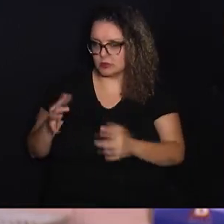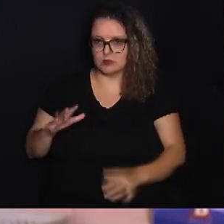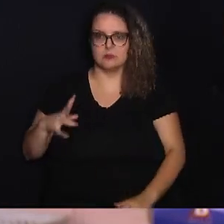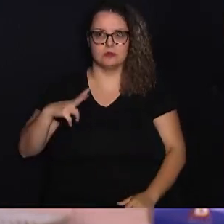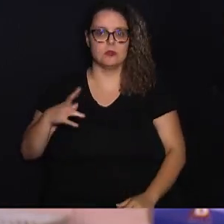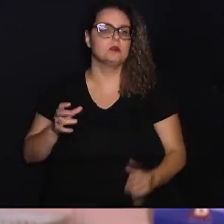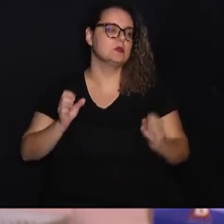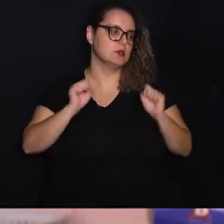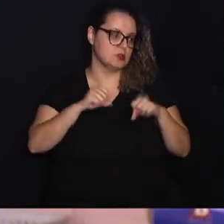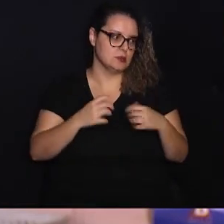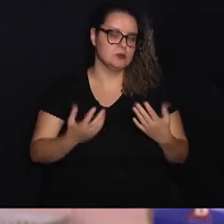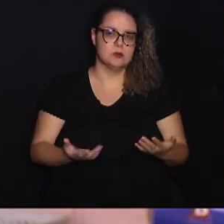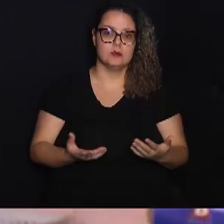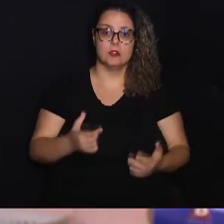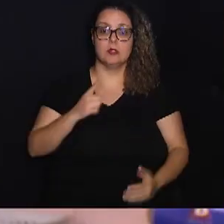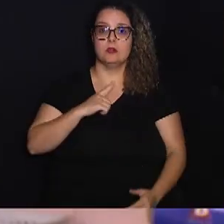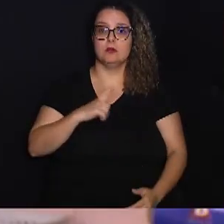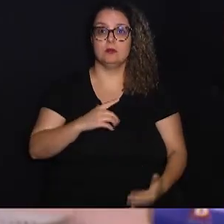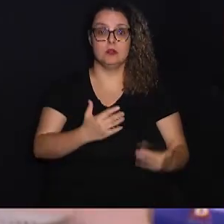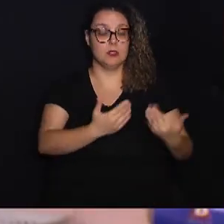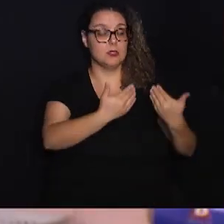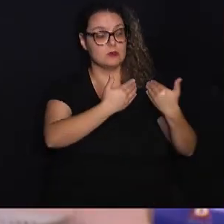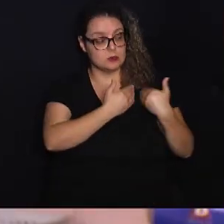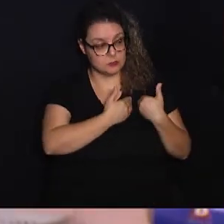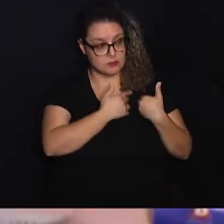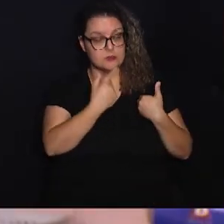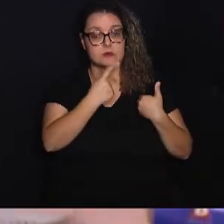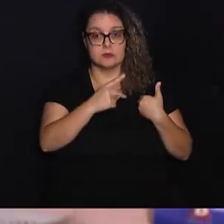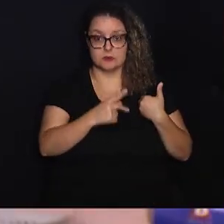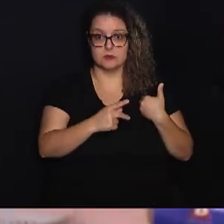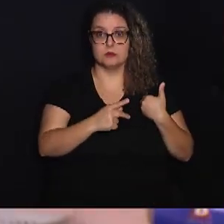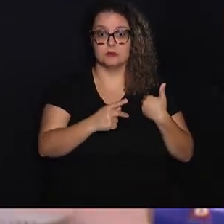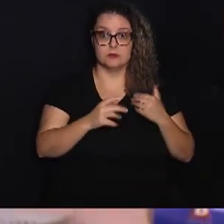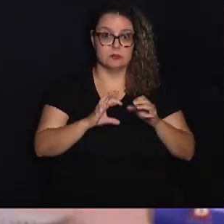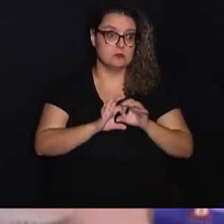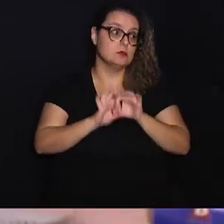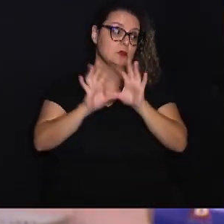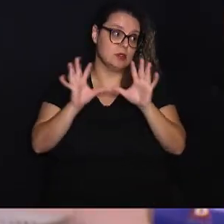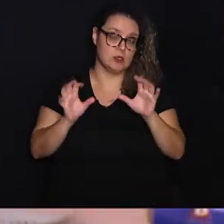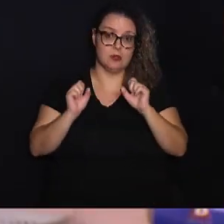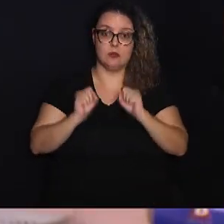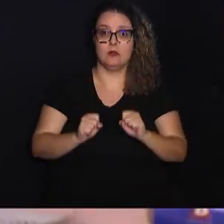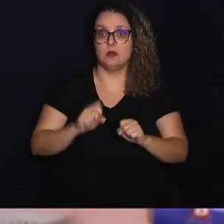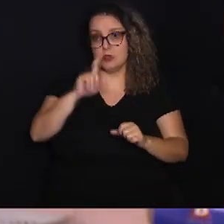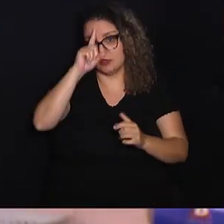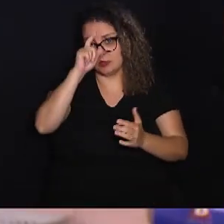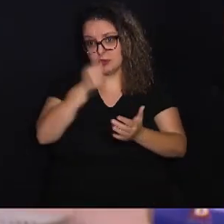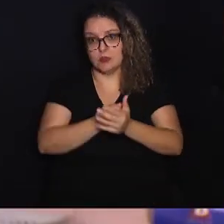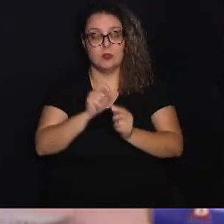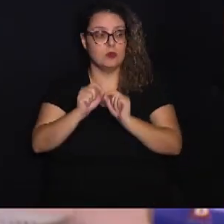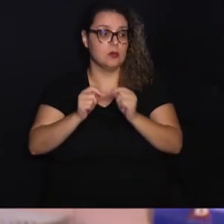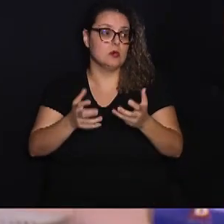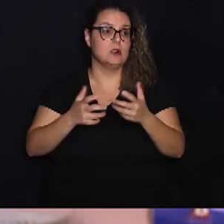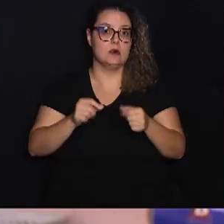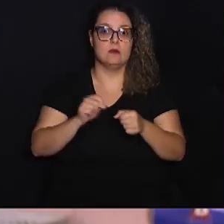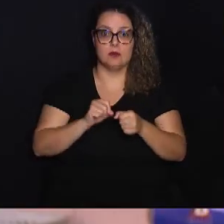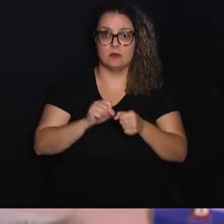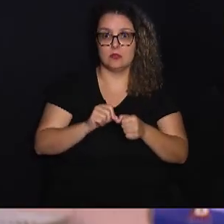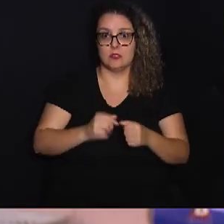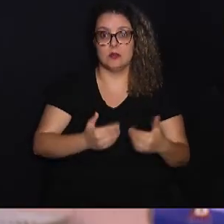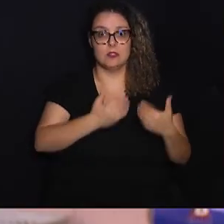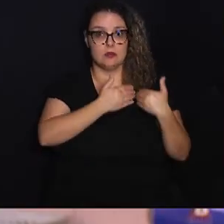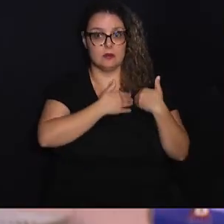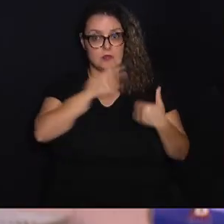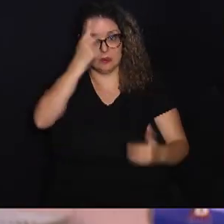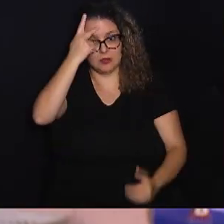E com isso ele vai ter as responsabilidades dele para ele se tornar livre e poder decidir o que ele quer fazer da vida. Ele ser responsável pela